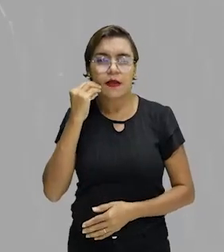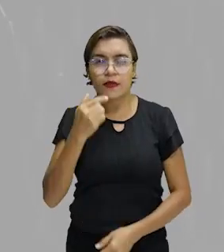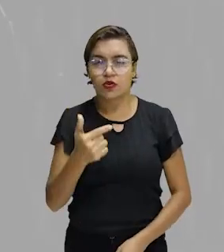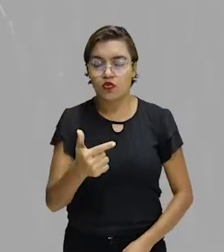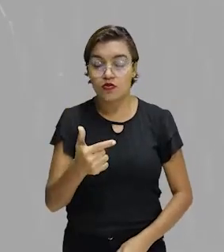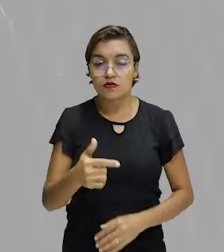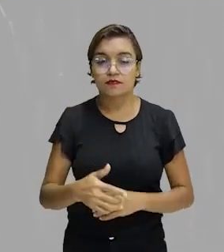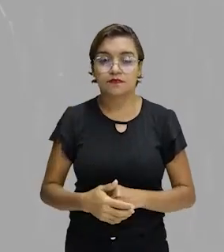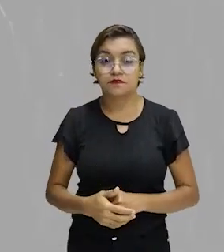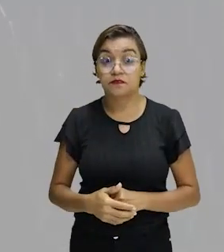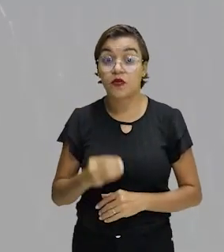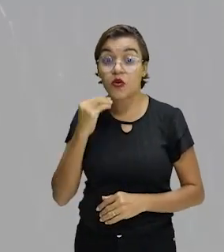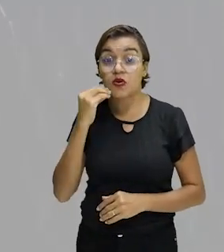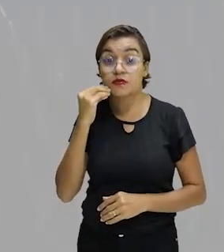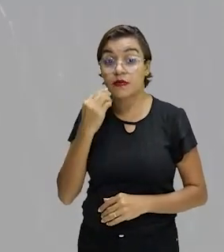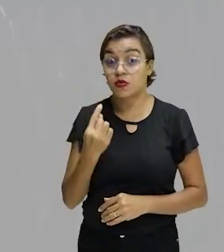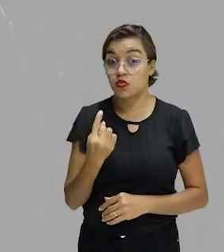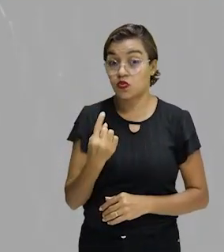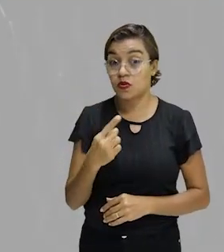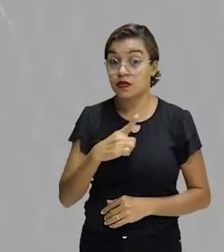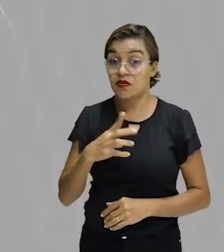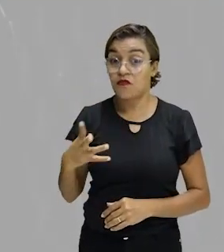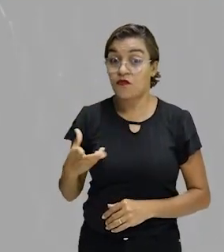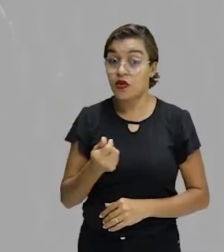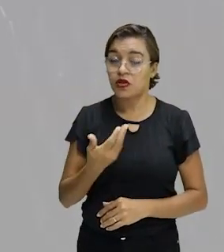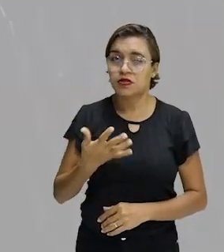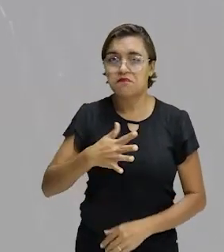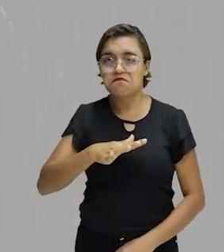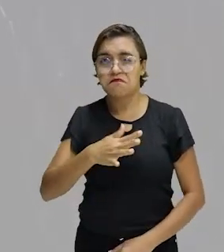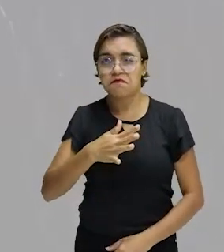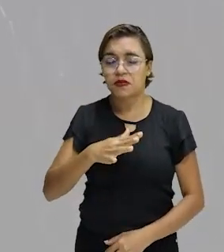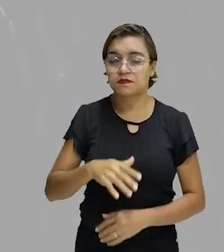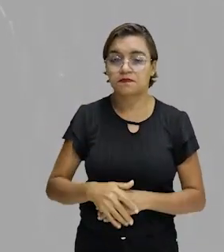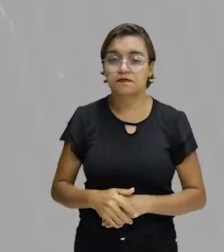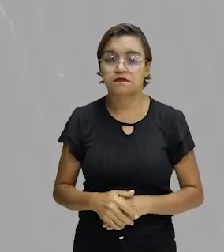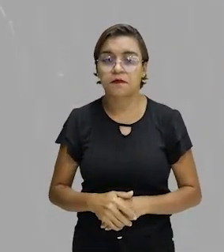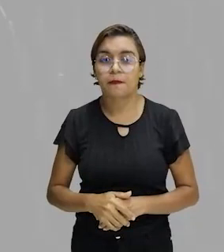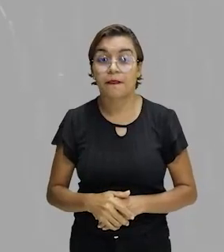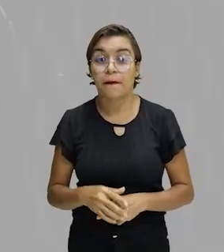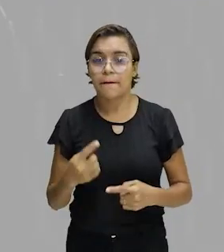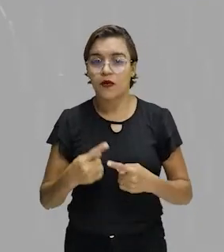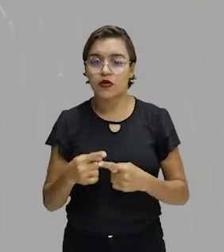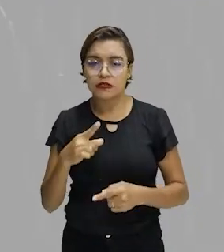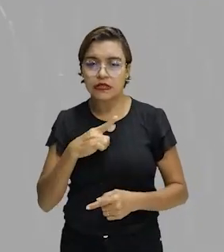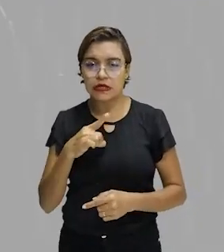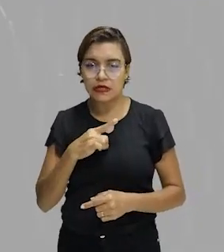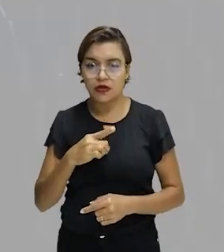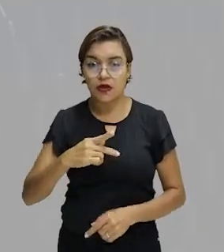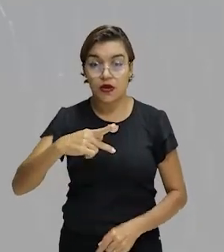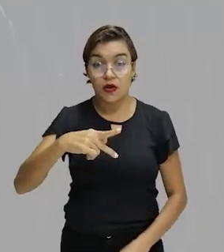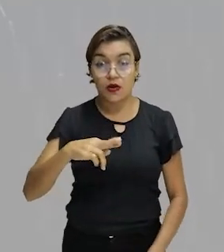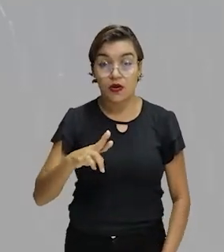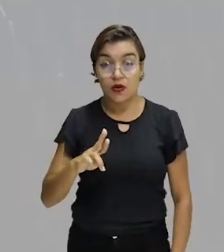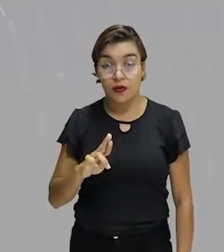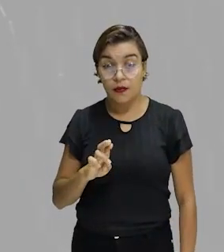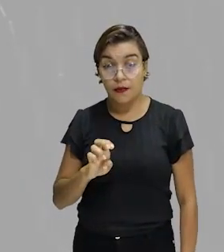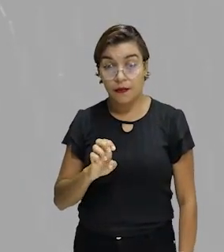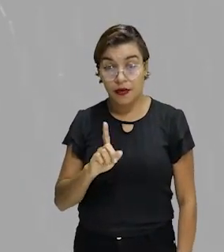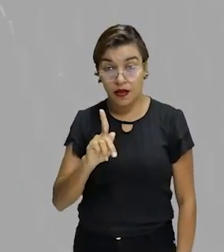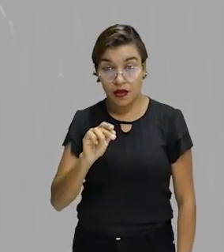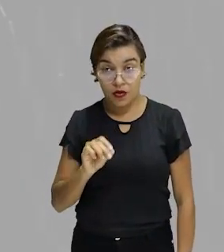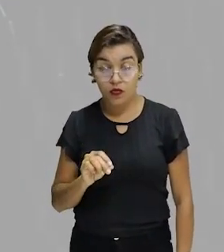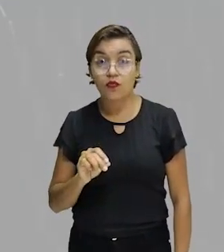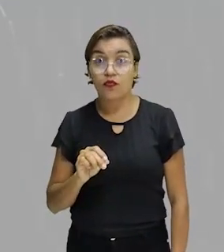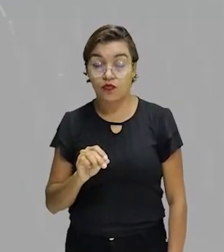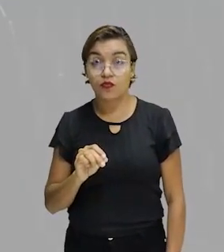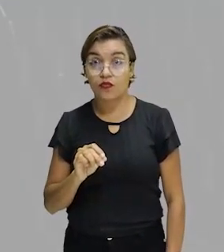O experimento 1, ele vai ter uma velocidade intermediária, né? Porque eu tenho o prego, né, na forma de